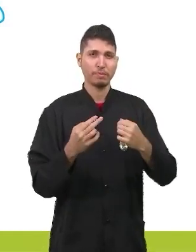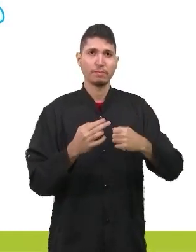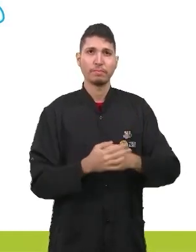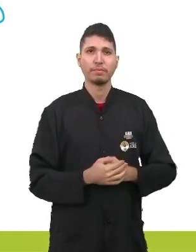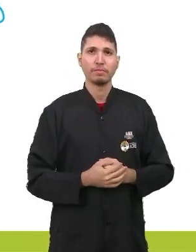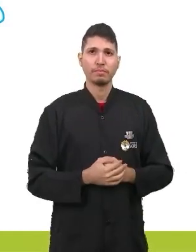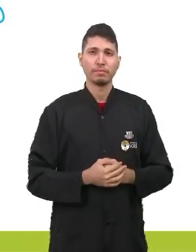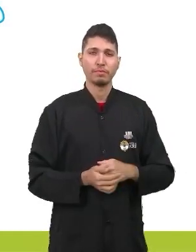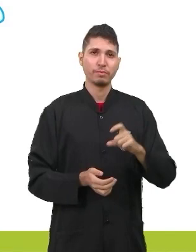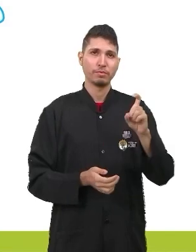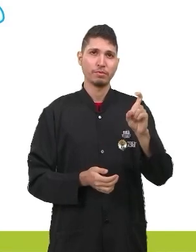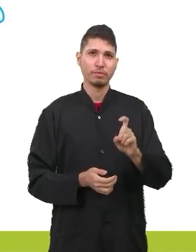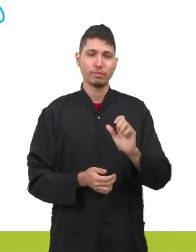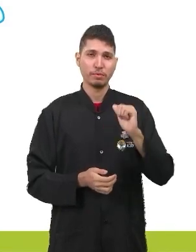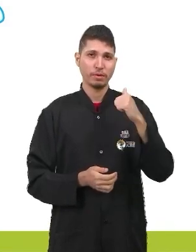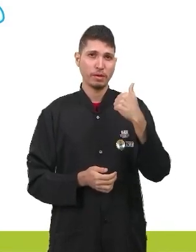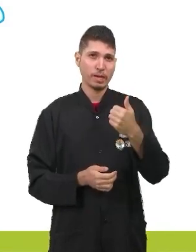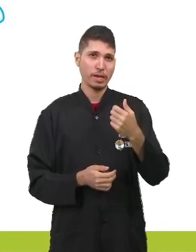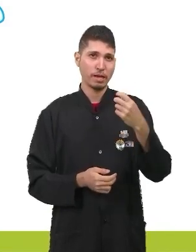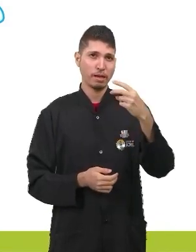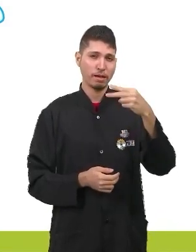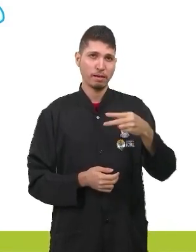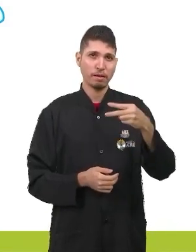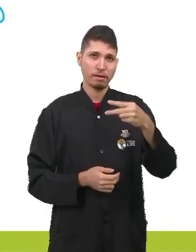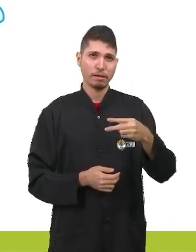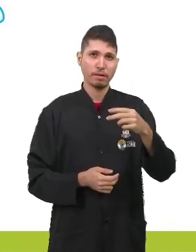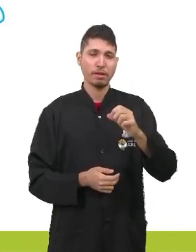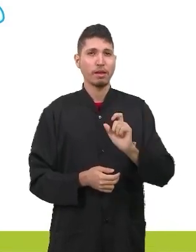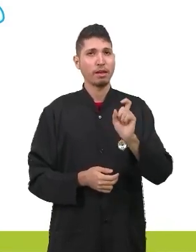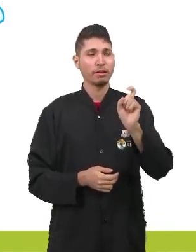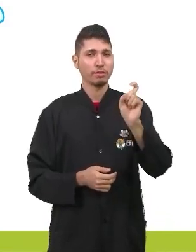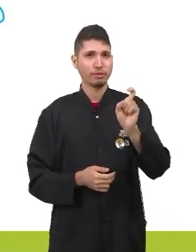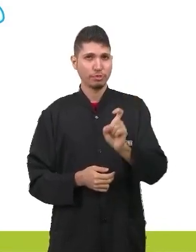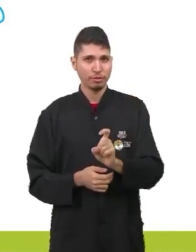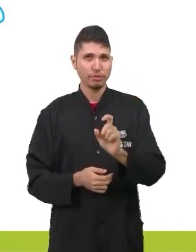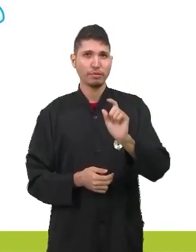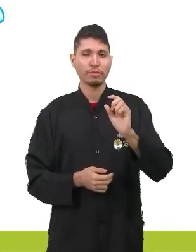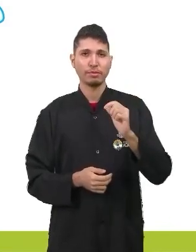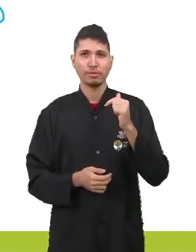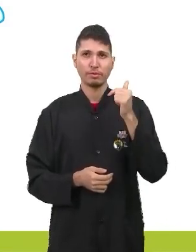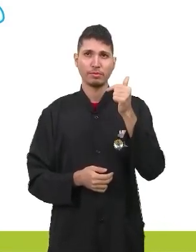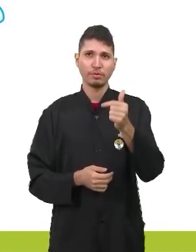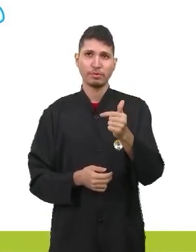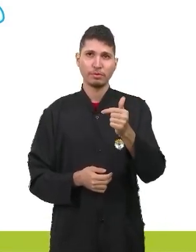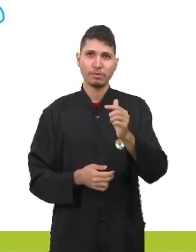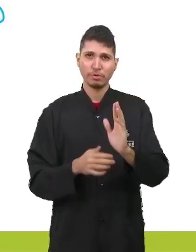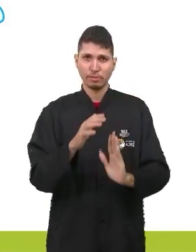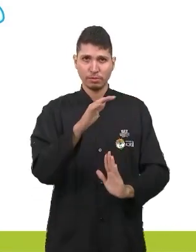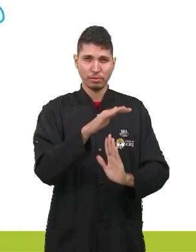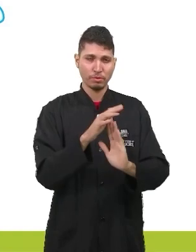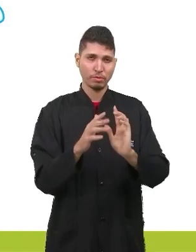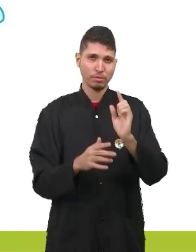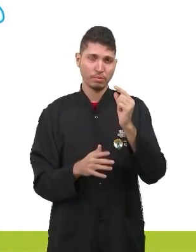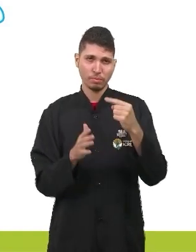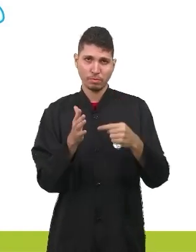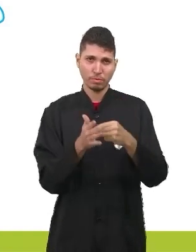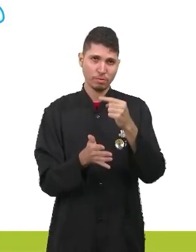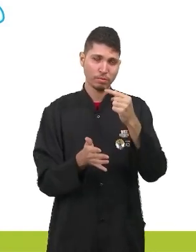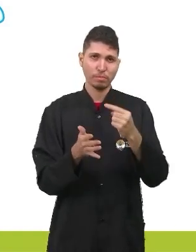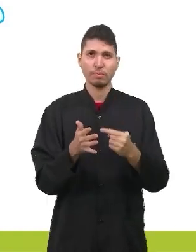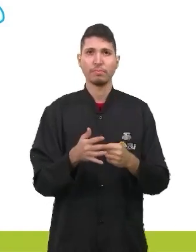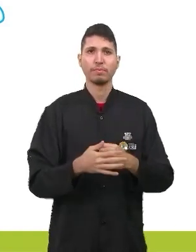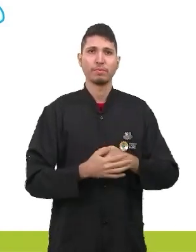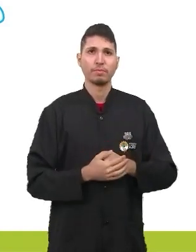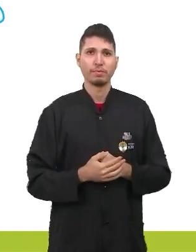que o nosso x' é igual a x duas linhas. Ou seja, toca uma única vez e o nosso x' é igual